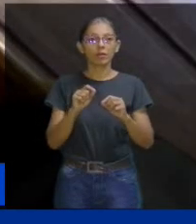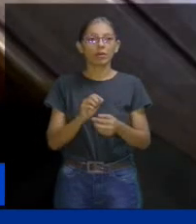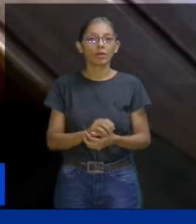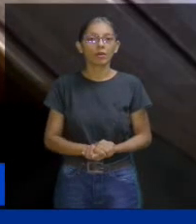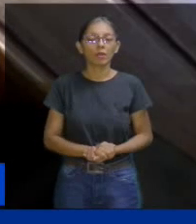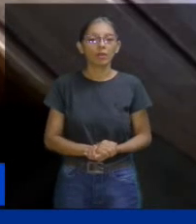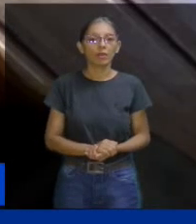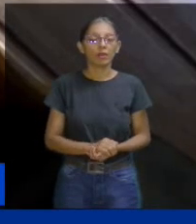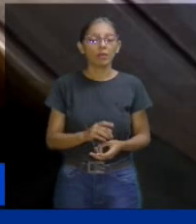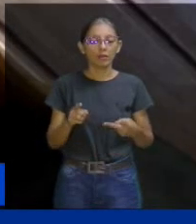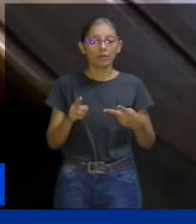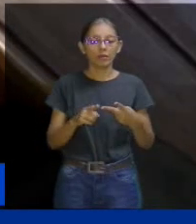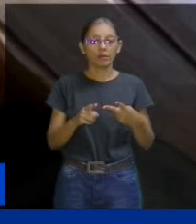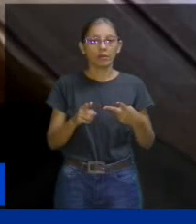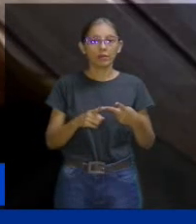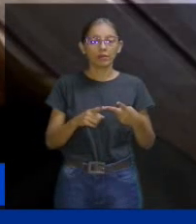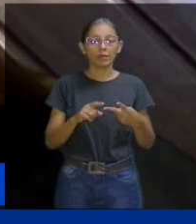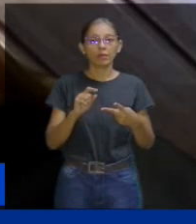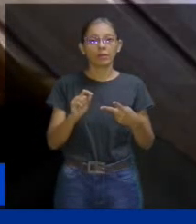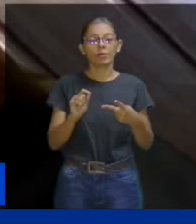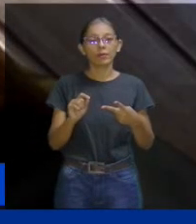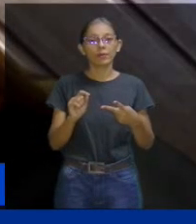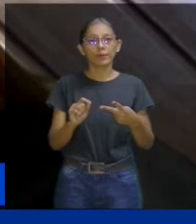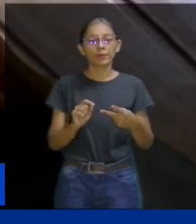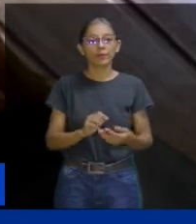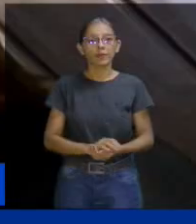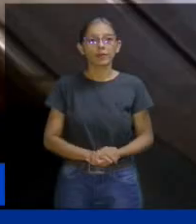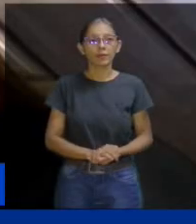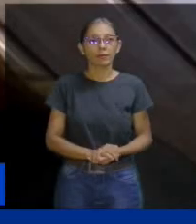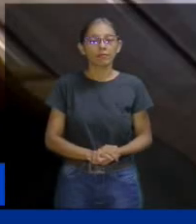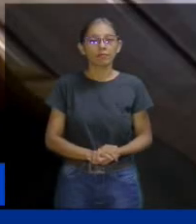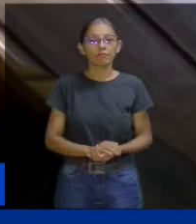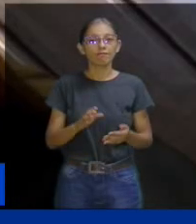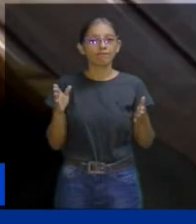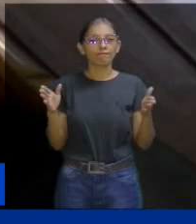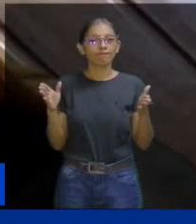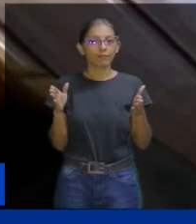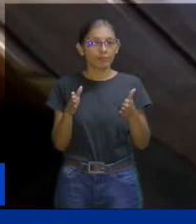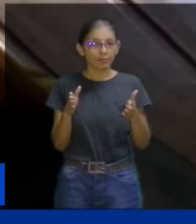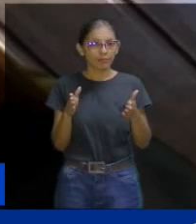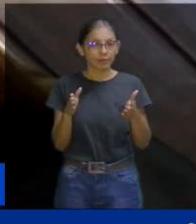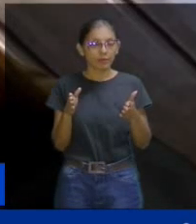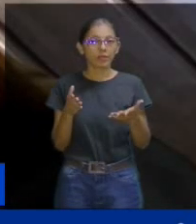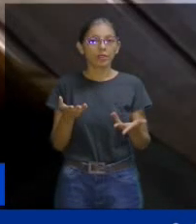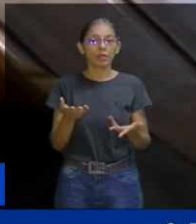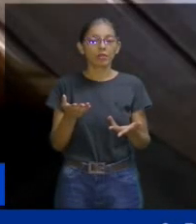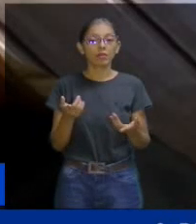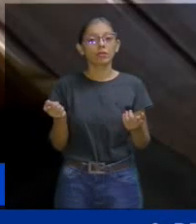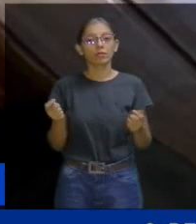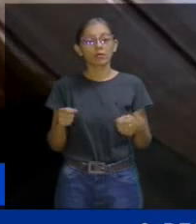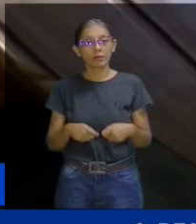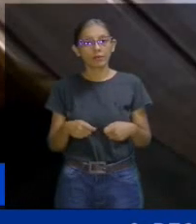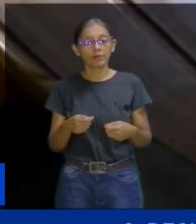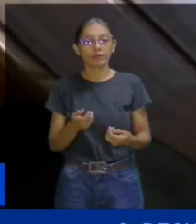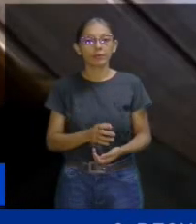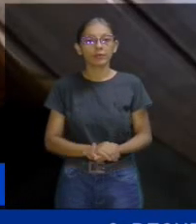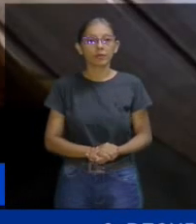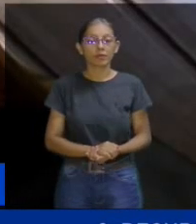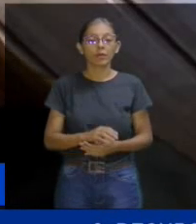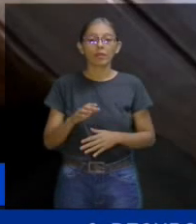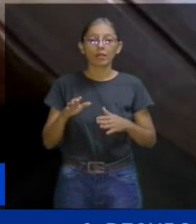objeto do contrato, se trata, em verdade, de pequeno motor de propulsão, que, quando acoplado na traseira de